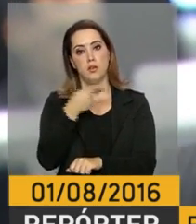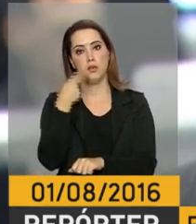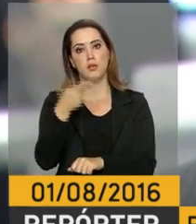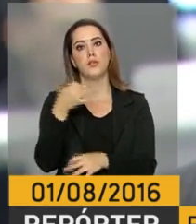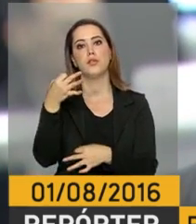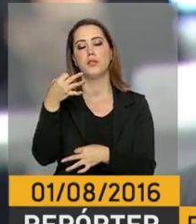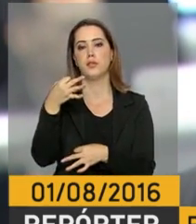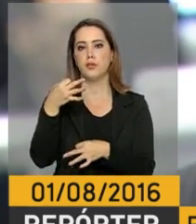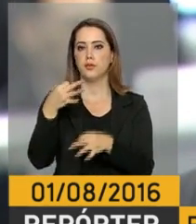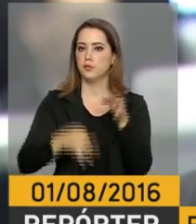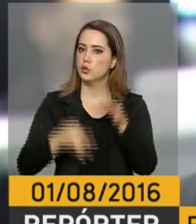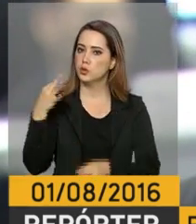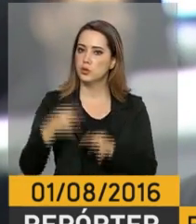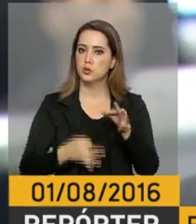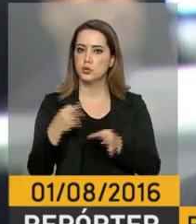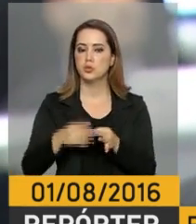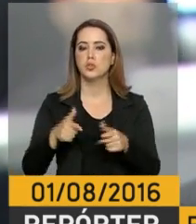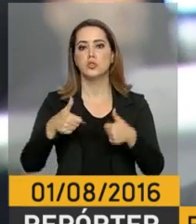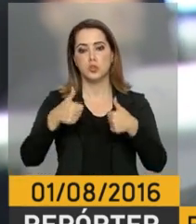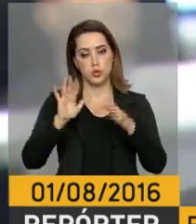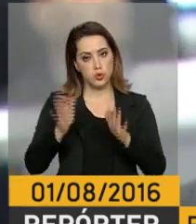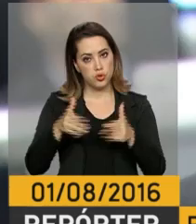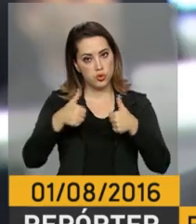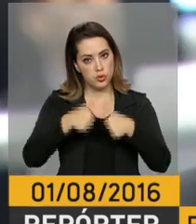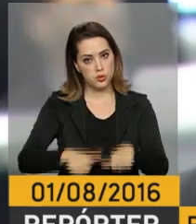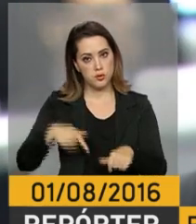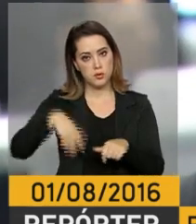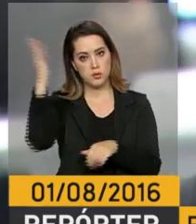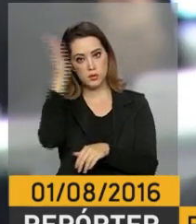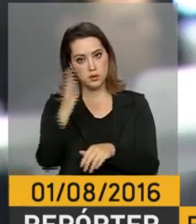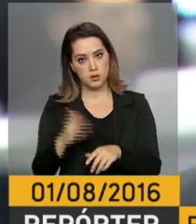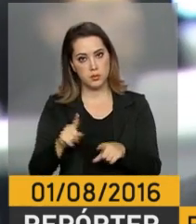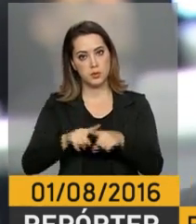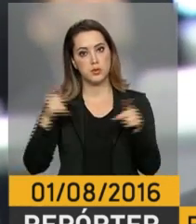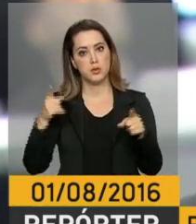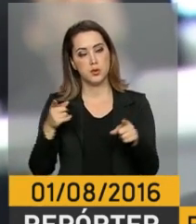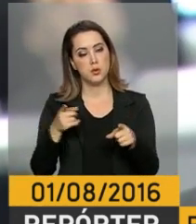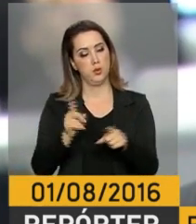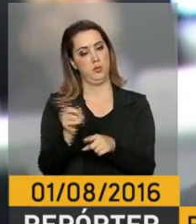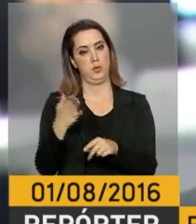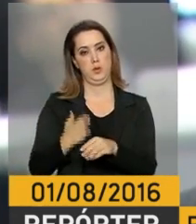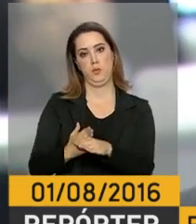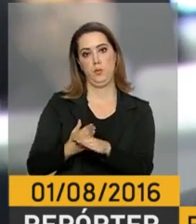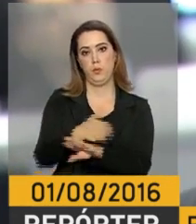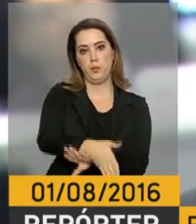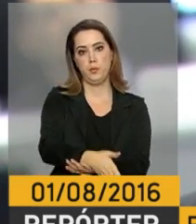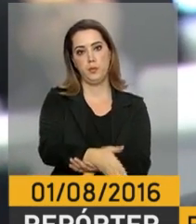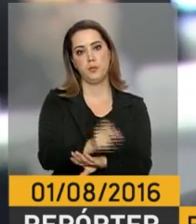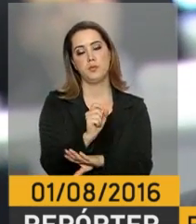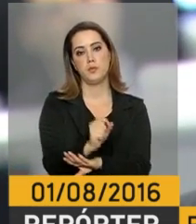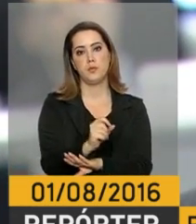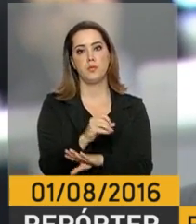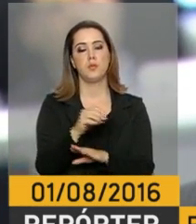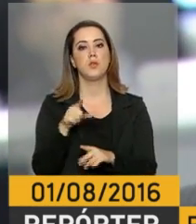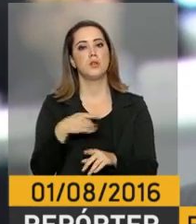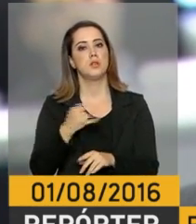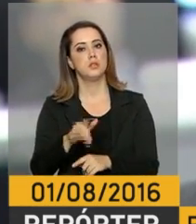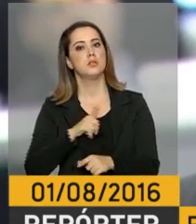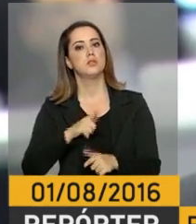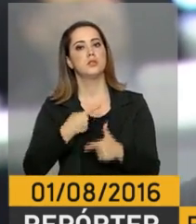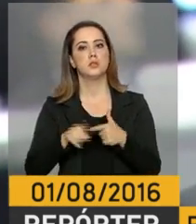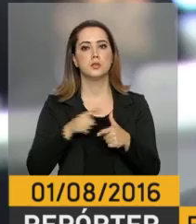Ela está no aeroporto, está em território nacional, mas não passou a imigração. Se houver algum problema, essa pessoa